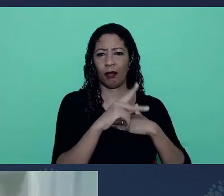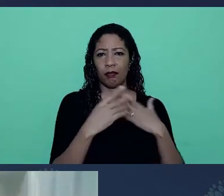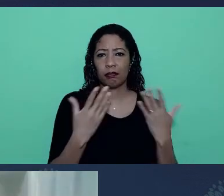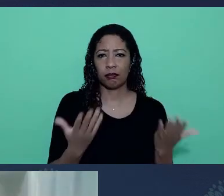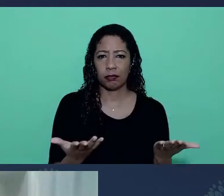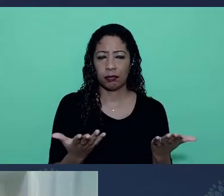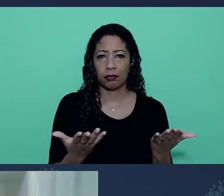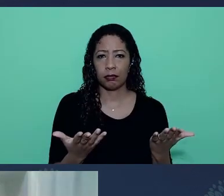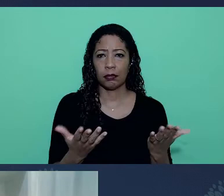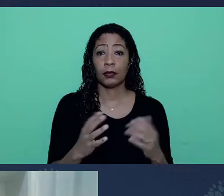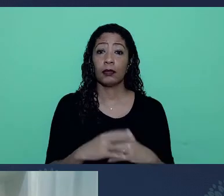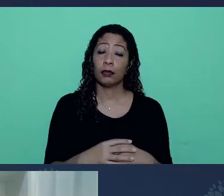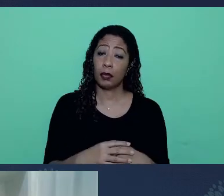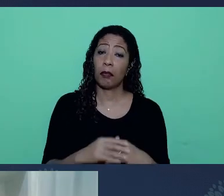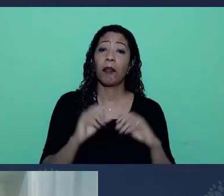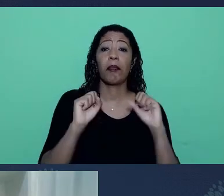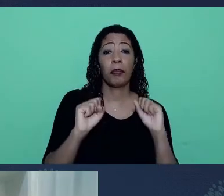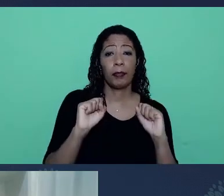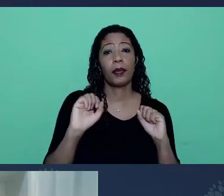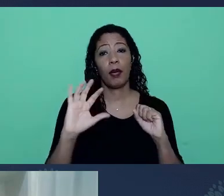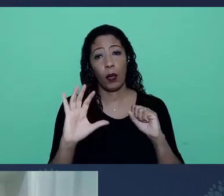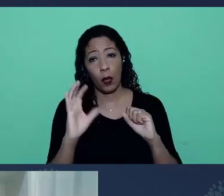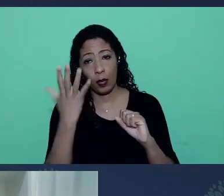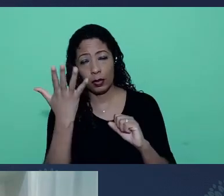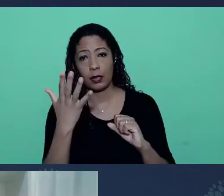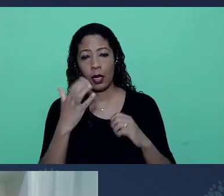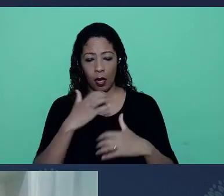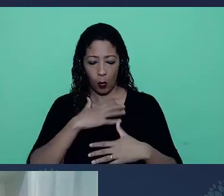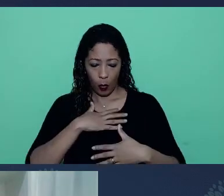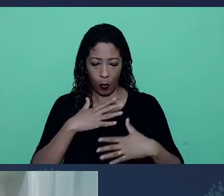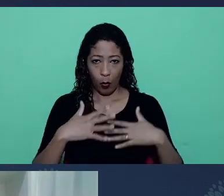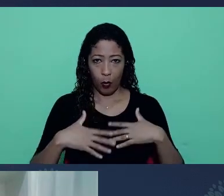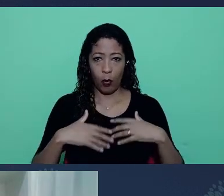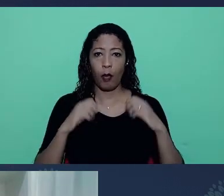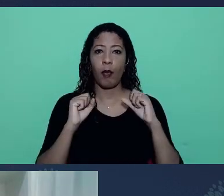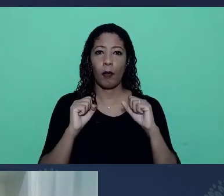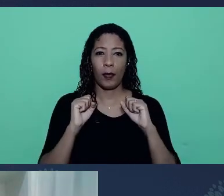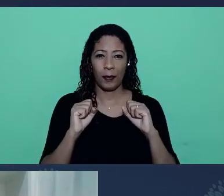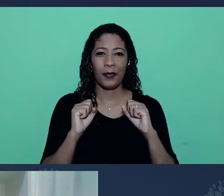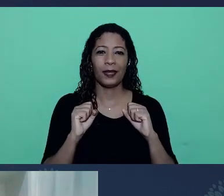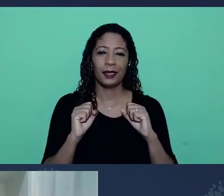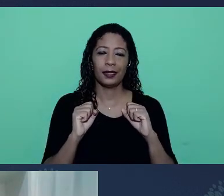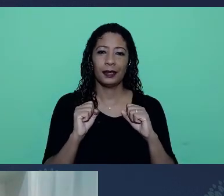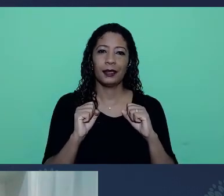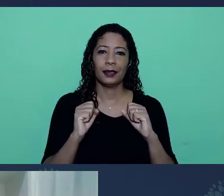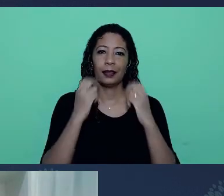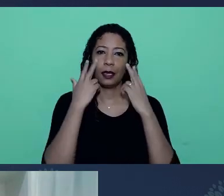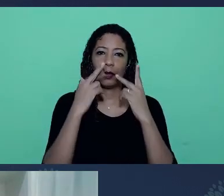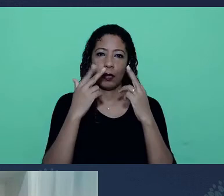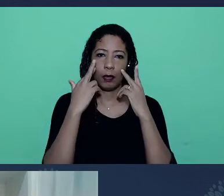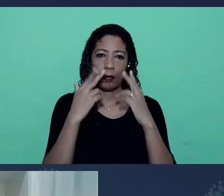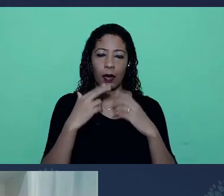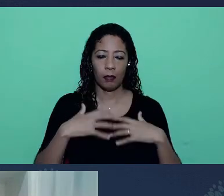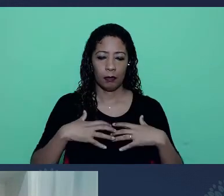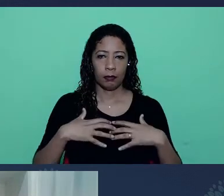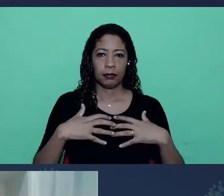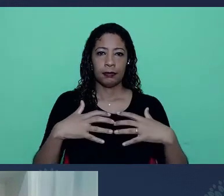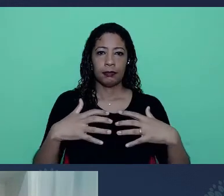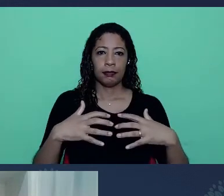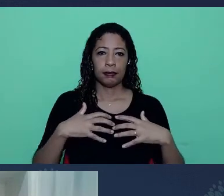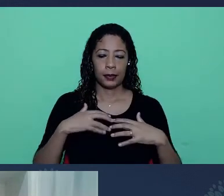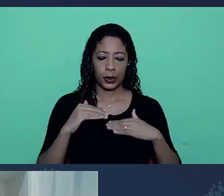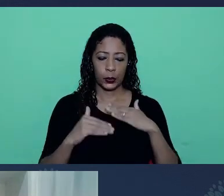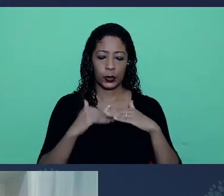e modular a inflamação. Então, é muito comum, por causa do desenvolvimento pulmonar e por causa